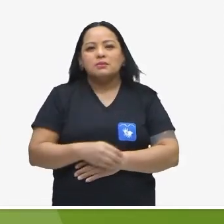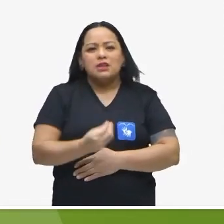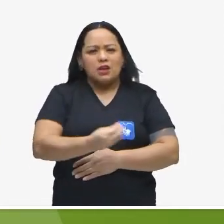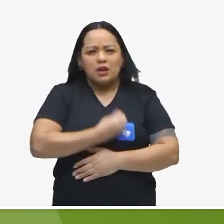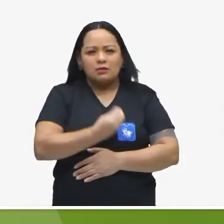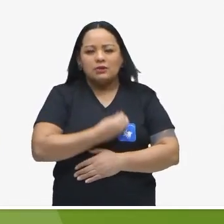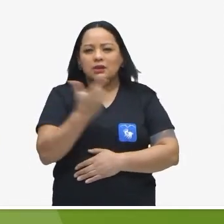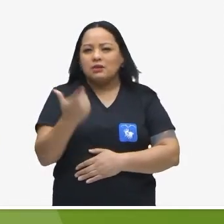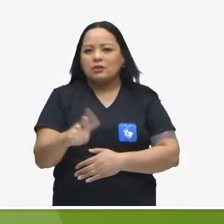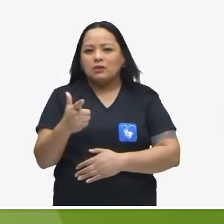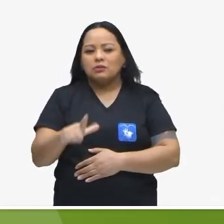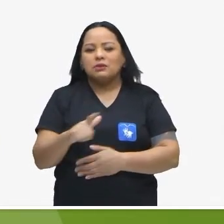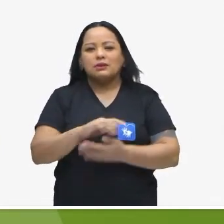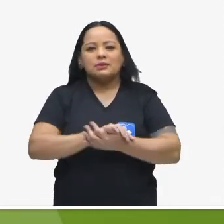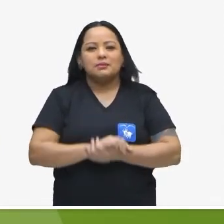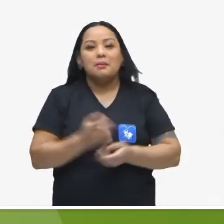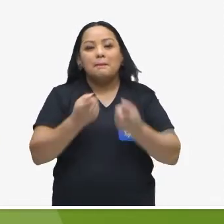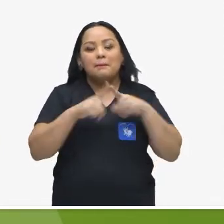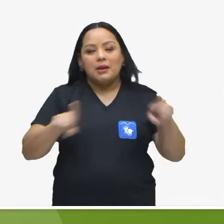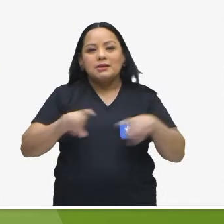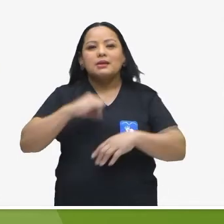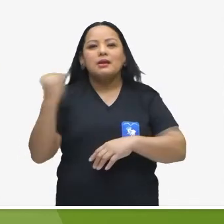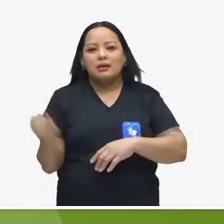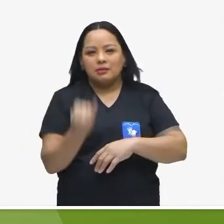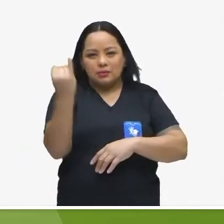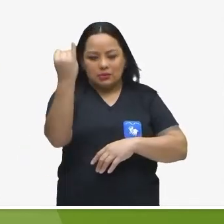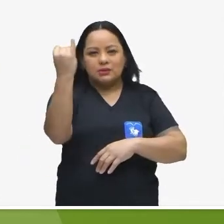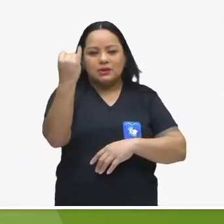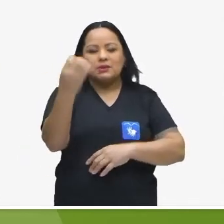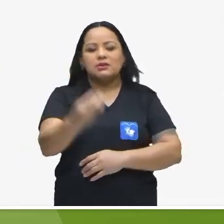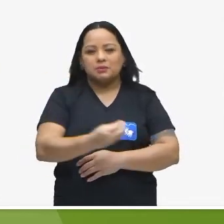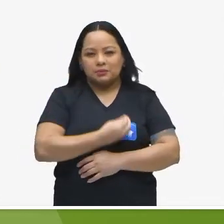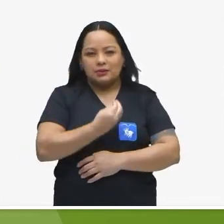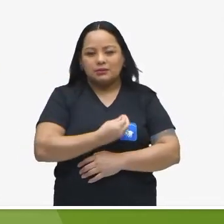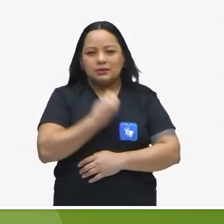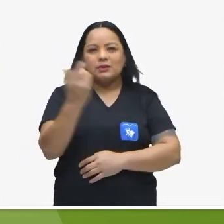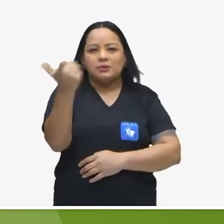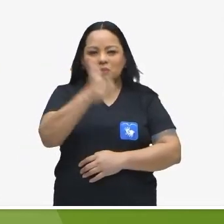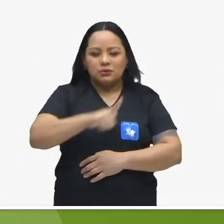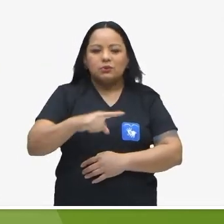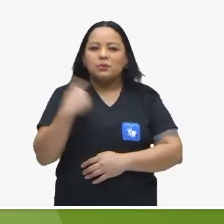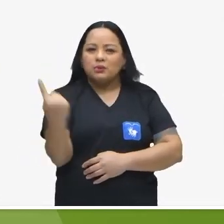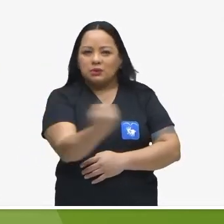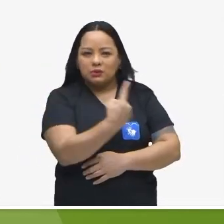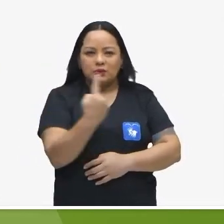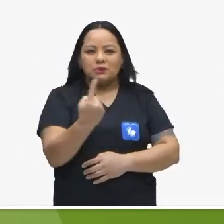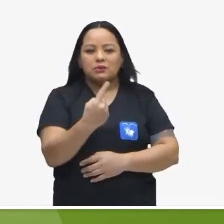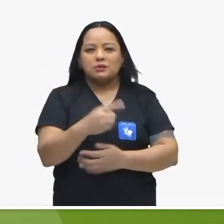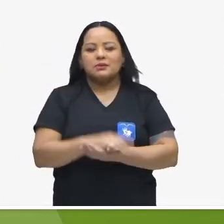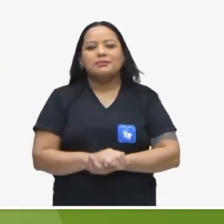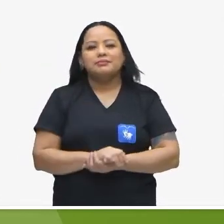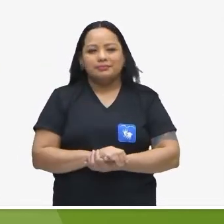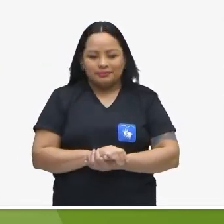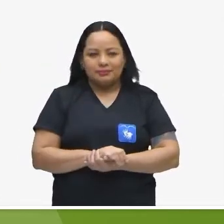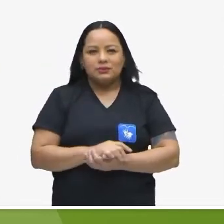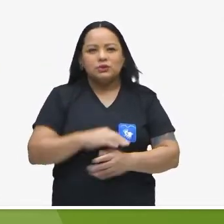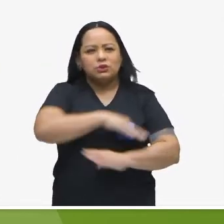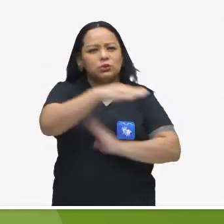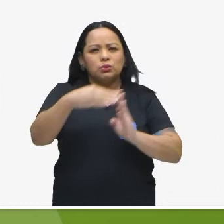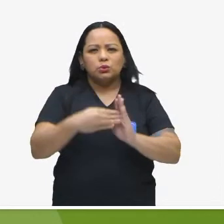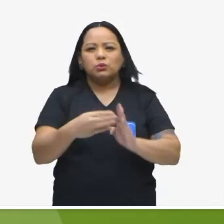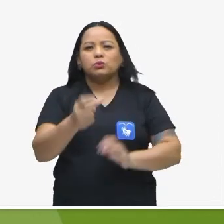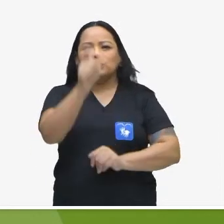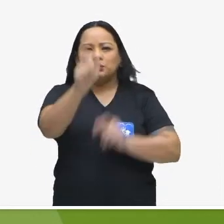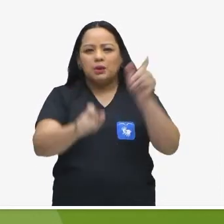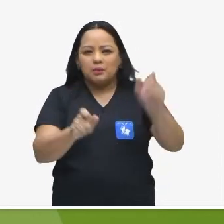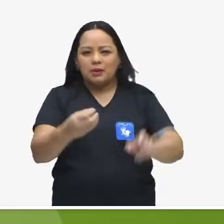abiótico sem vida, mas que é fundamental para a sobrevivência de todos os seres